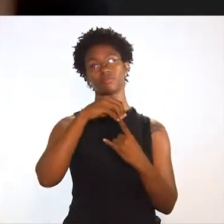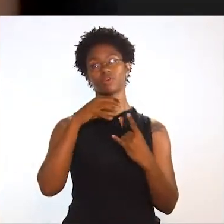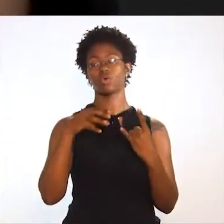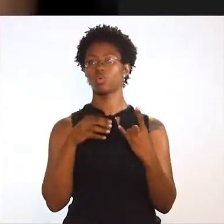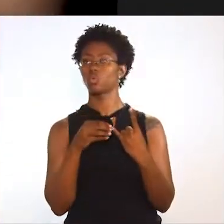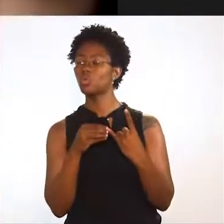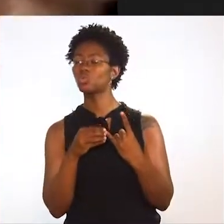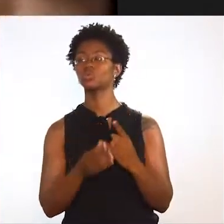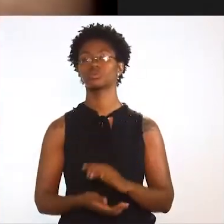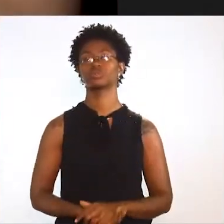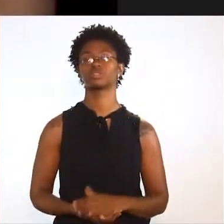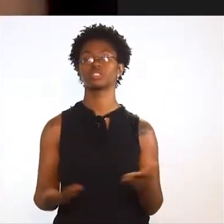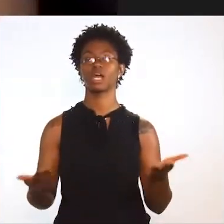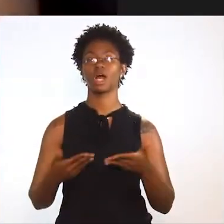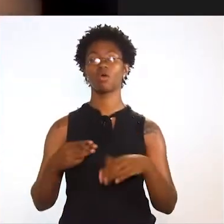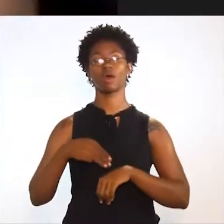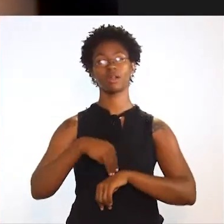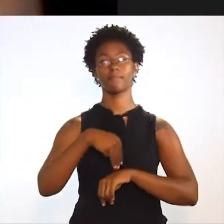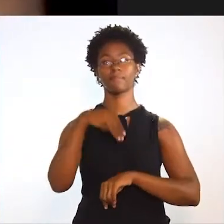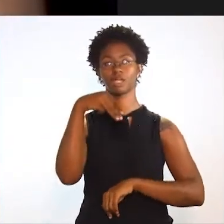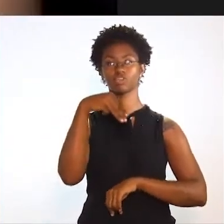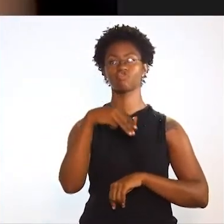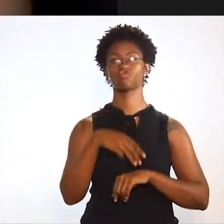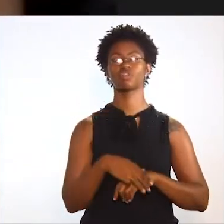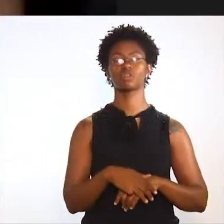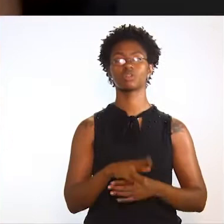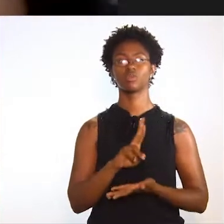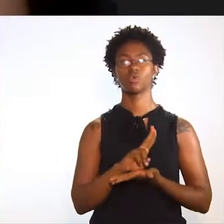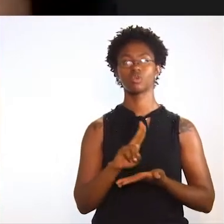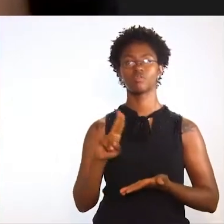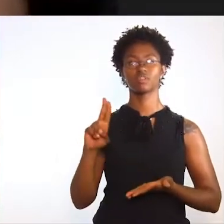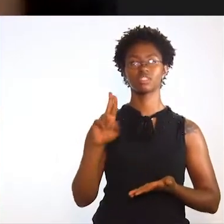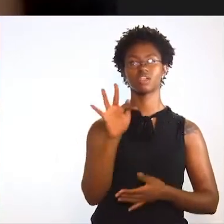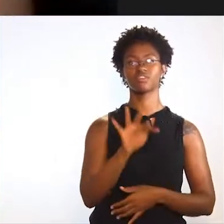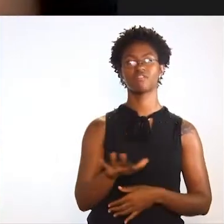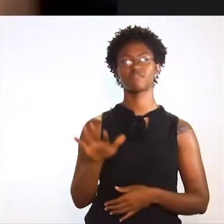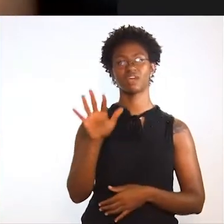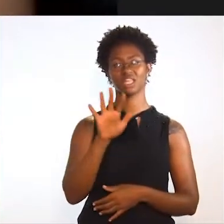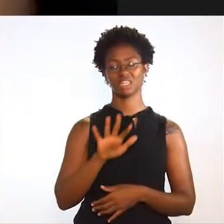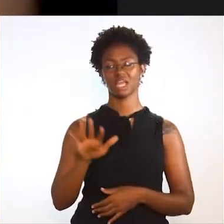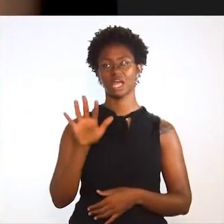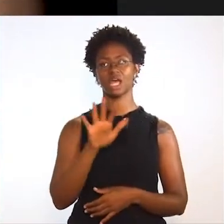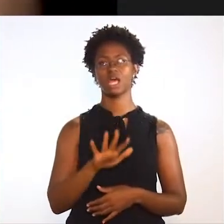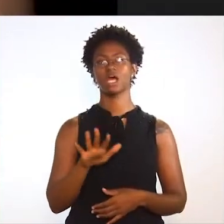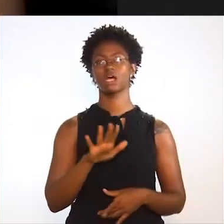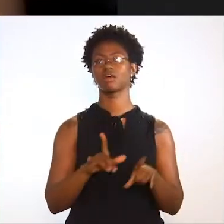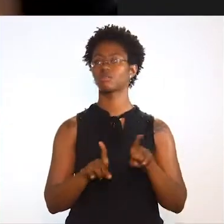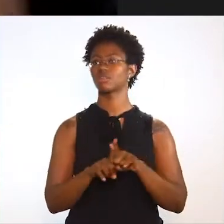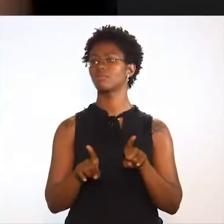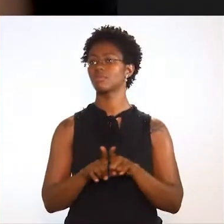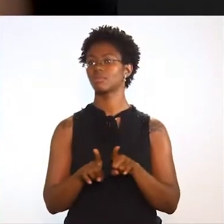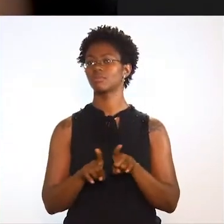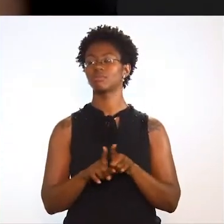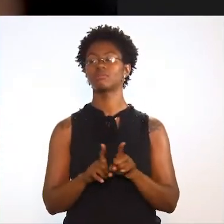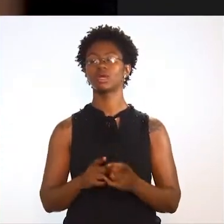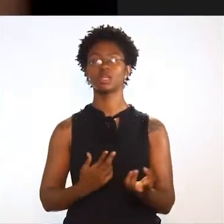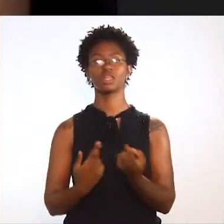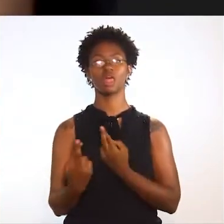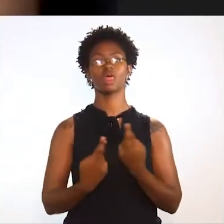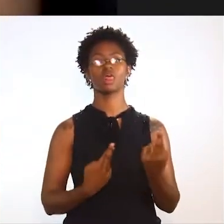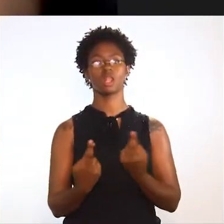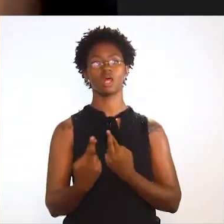Racismo, e estou mestranda de uma universidade federal também na questão